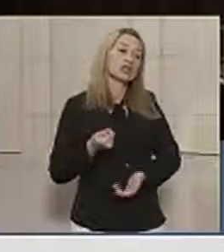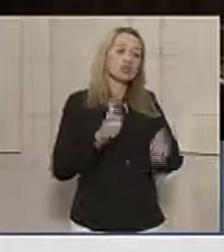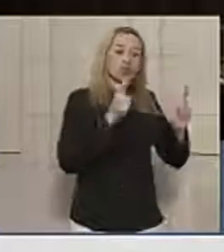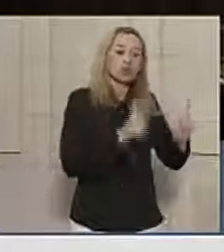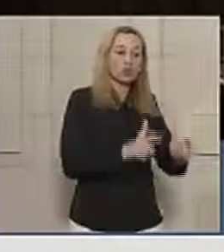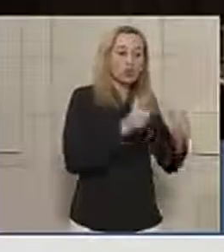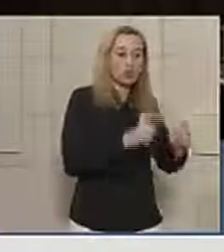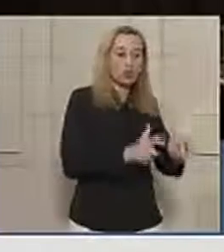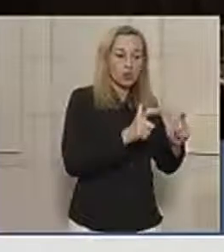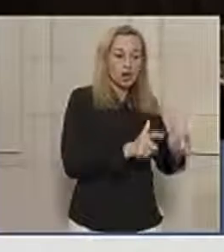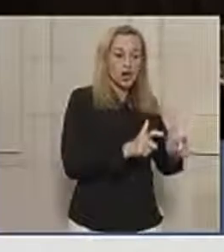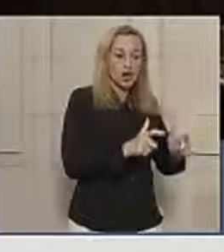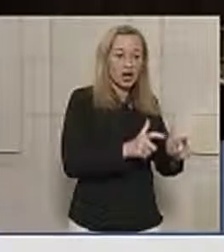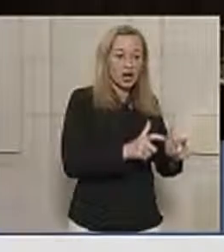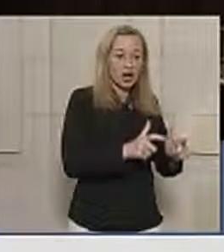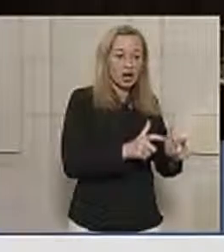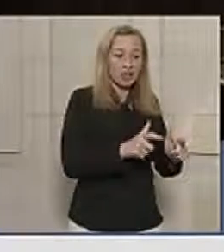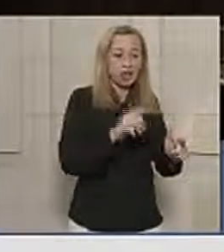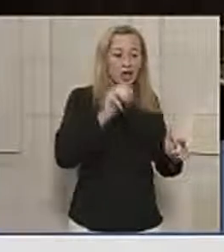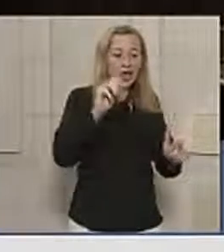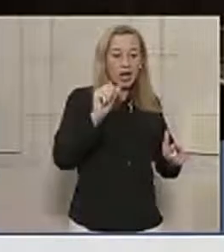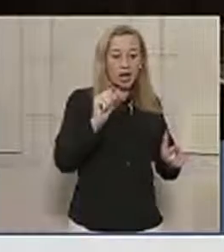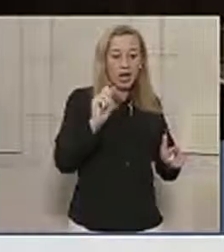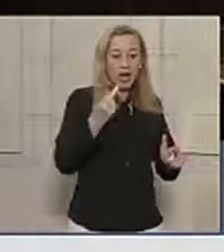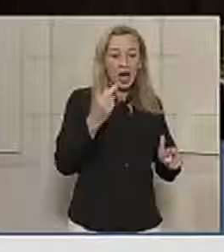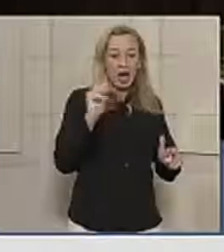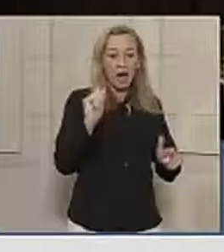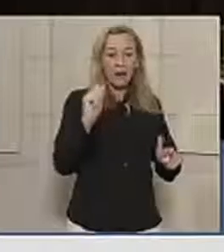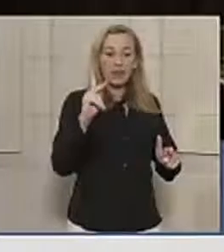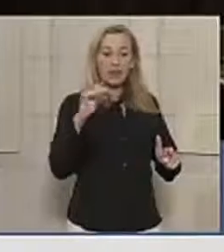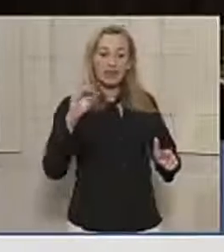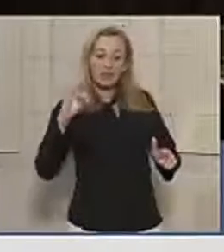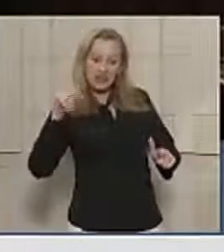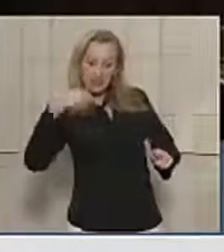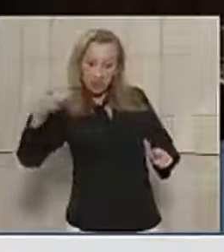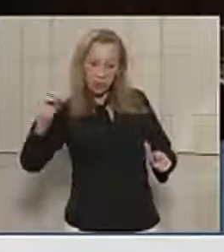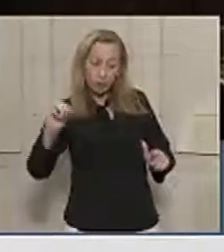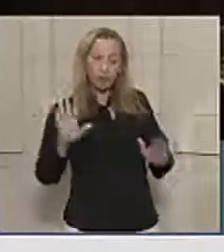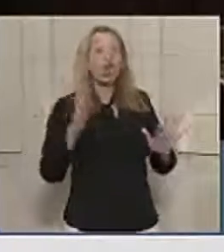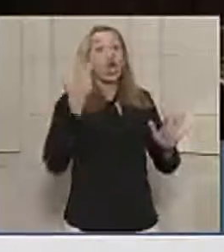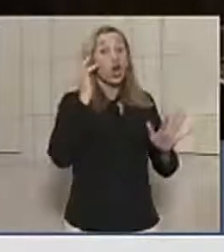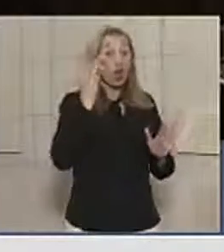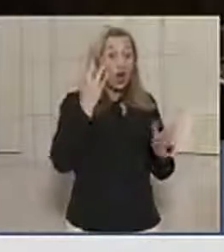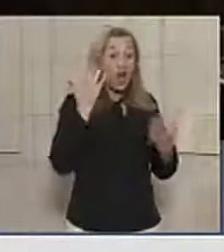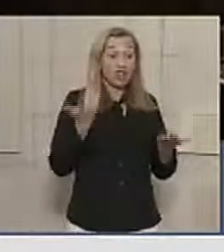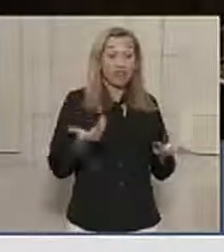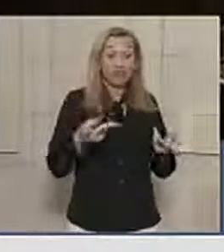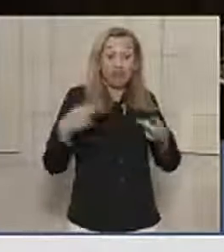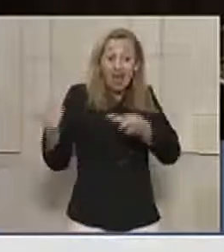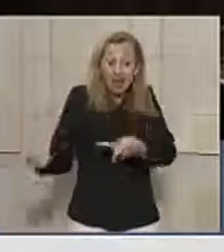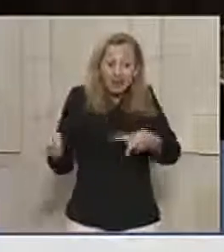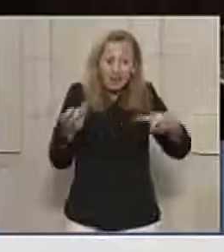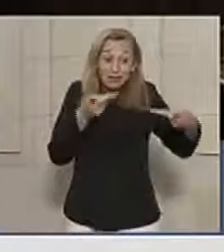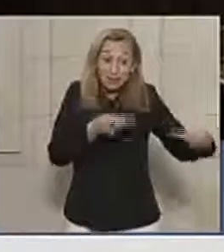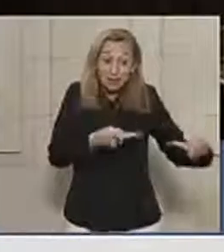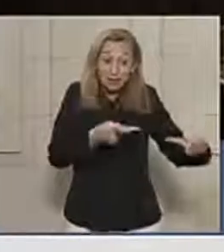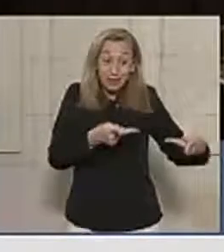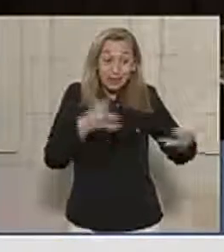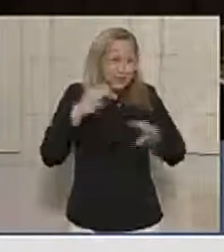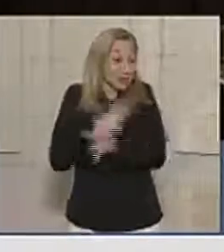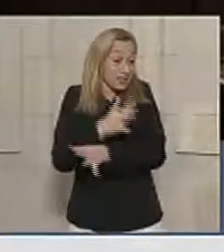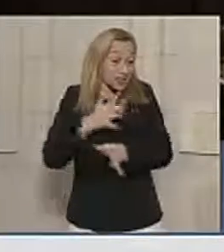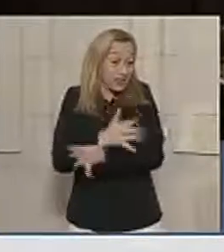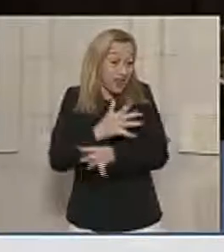habilitação. Acho que o cartão de visitas dessa cidade não pode ser a Cracolândia